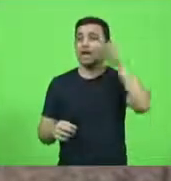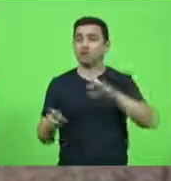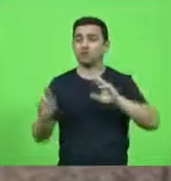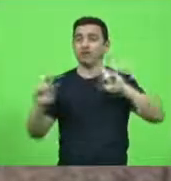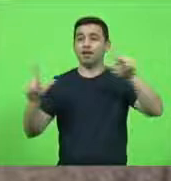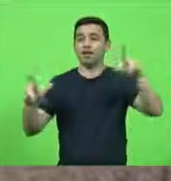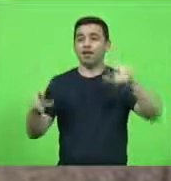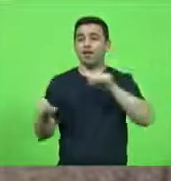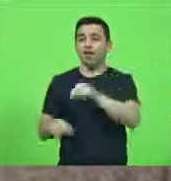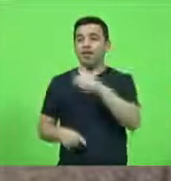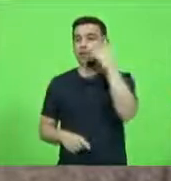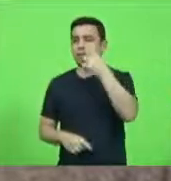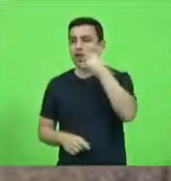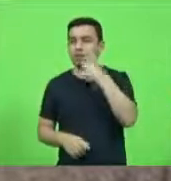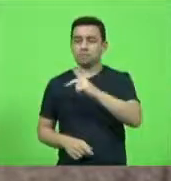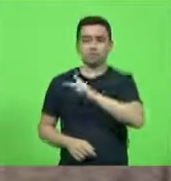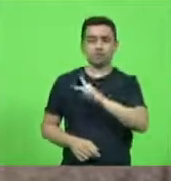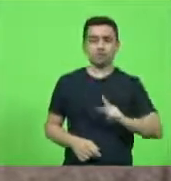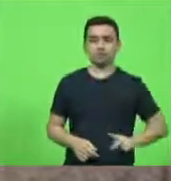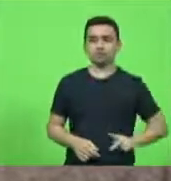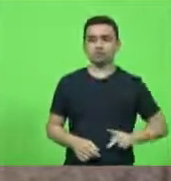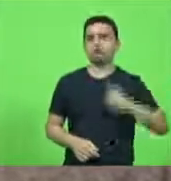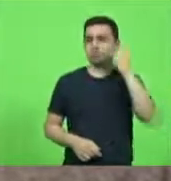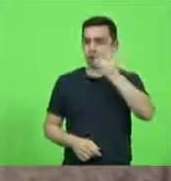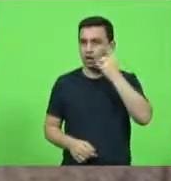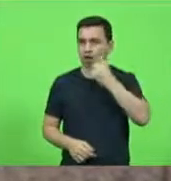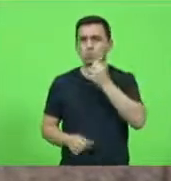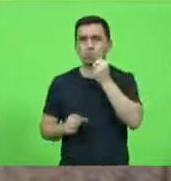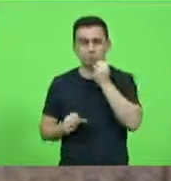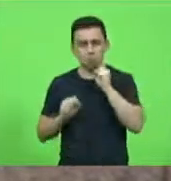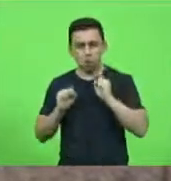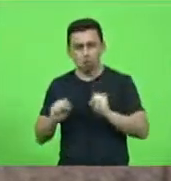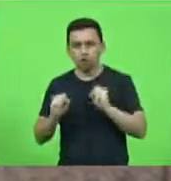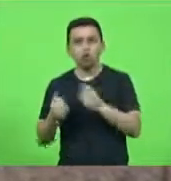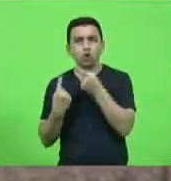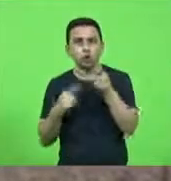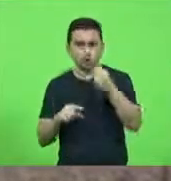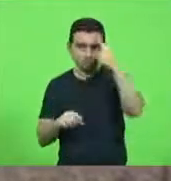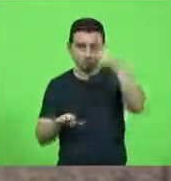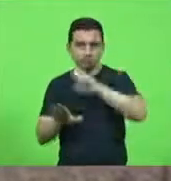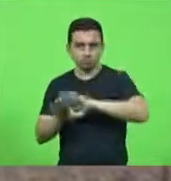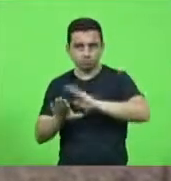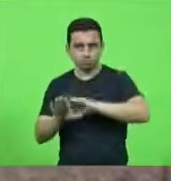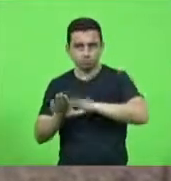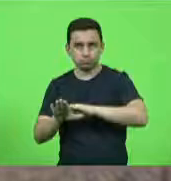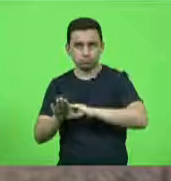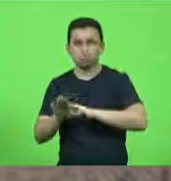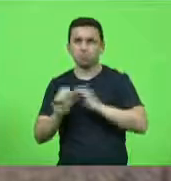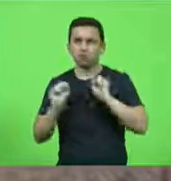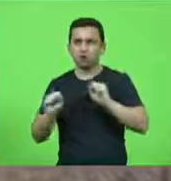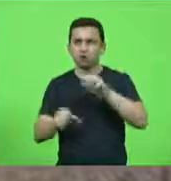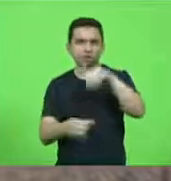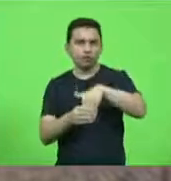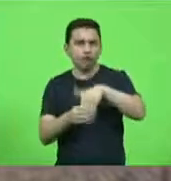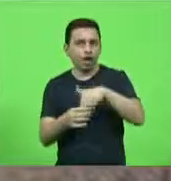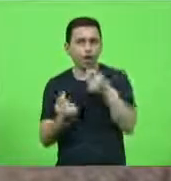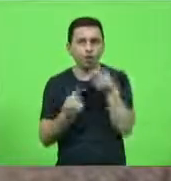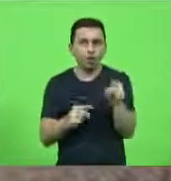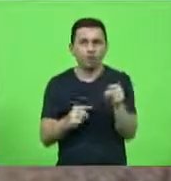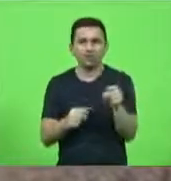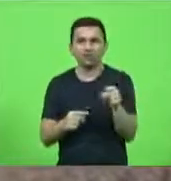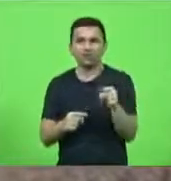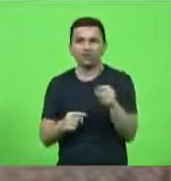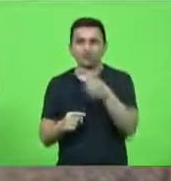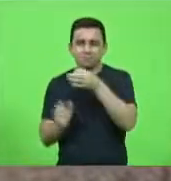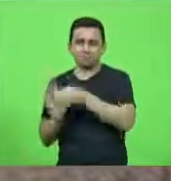deputada e como presidente. Como deputada, ela pode ser contra o projeto que ela é ideologicamente contrária, ela pode votar contra, pode dar um parecer contrário.